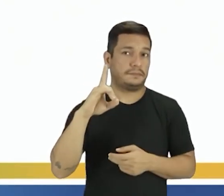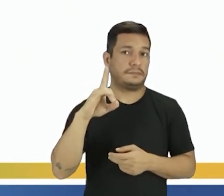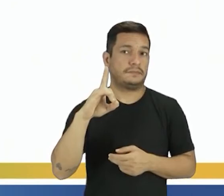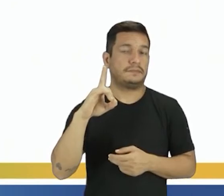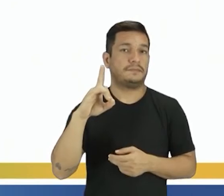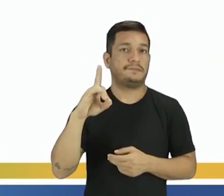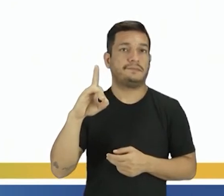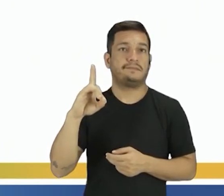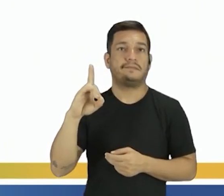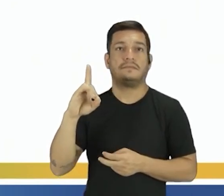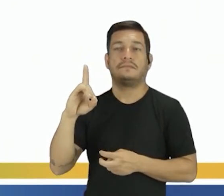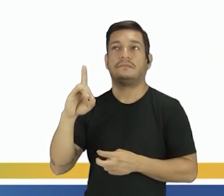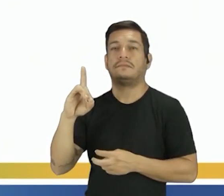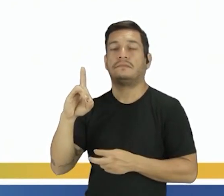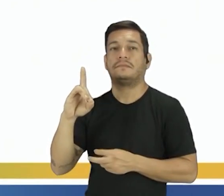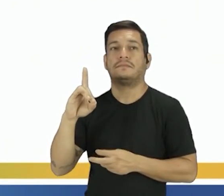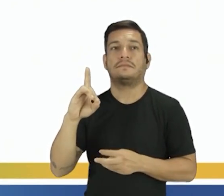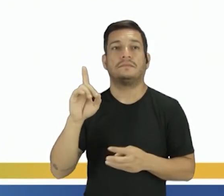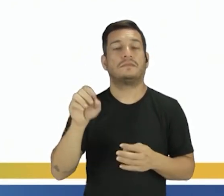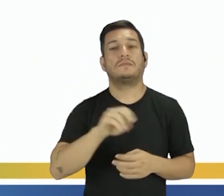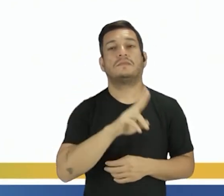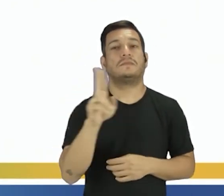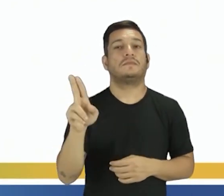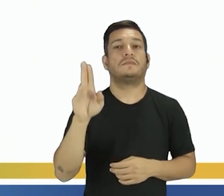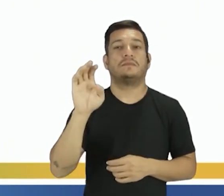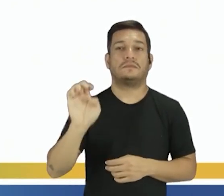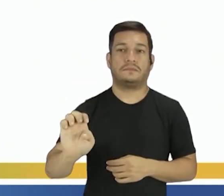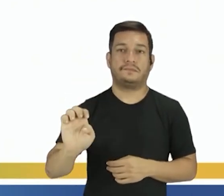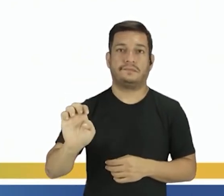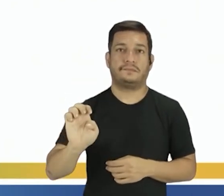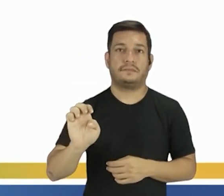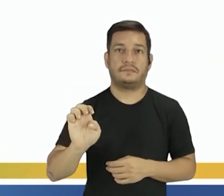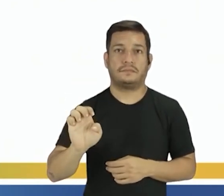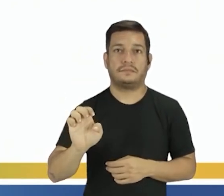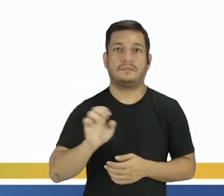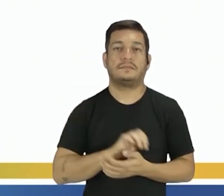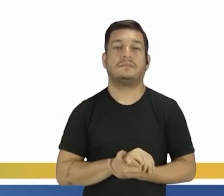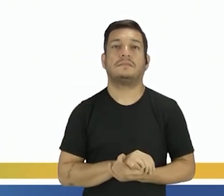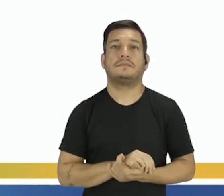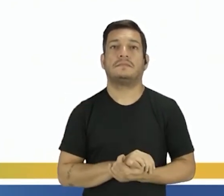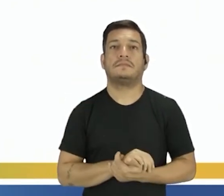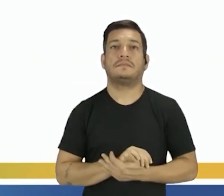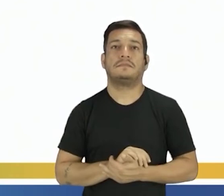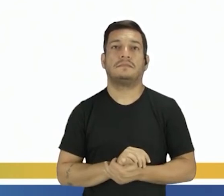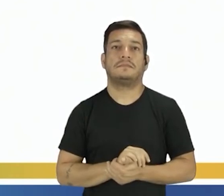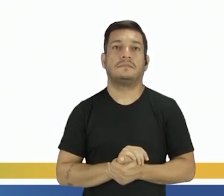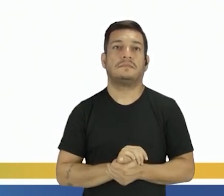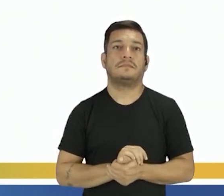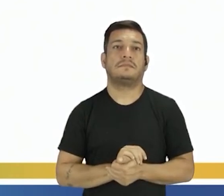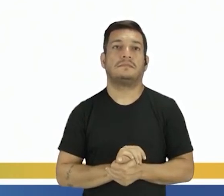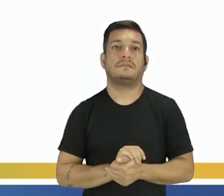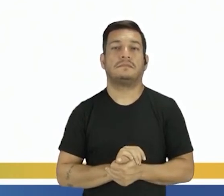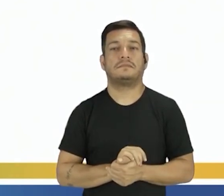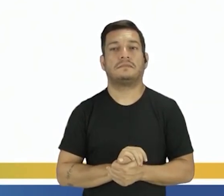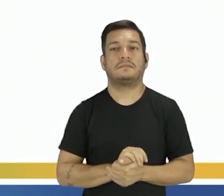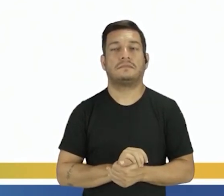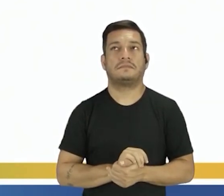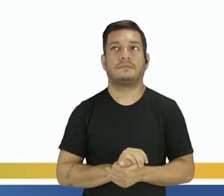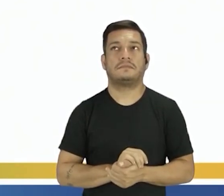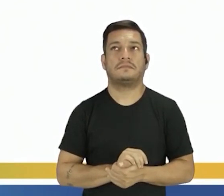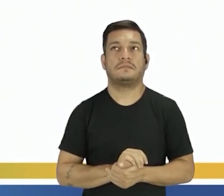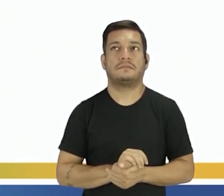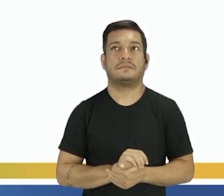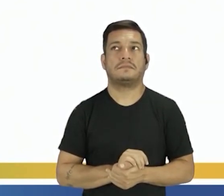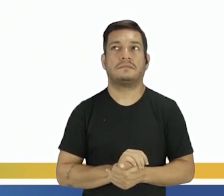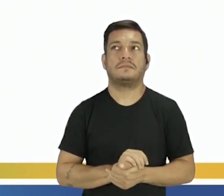oócito 2. D, óvulo, oócito 1, oócito 2 e oogônia. E E, ovogônia, óvulo,